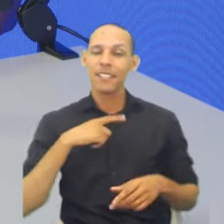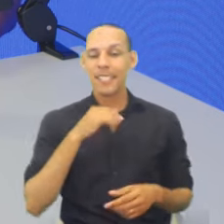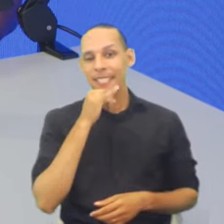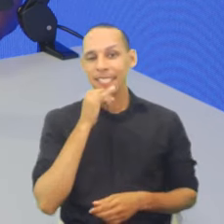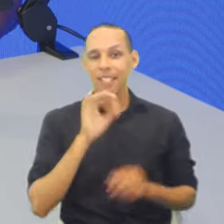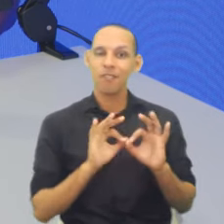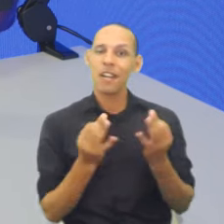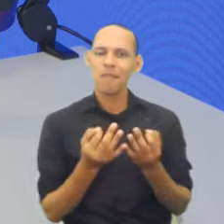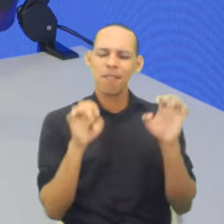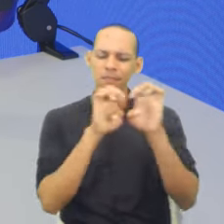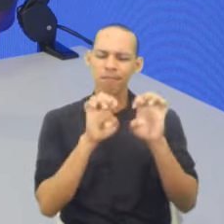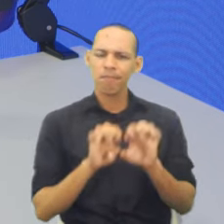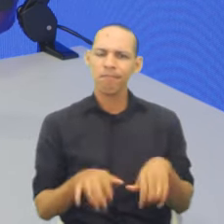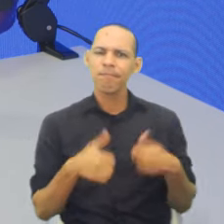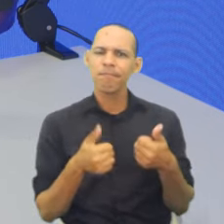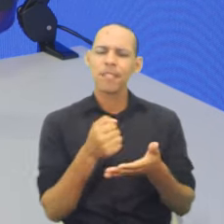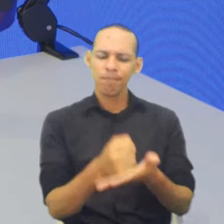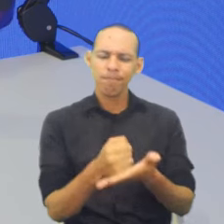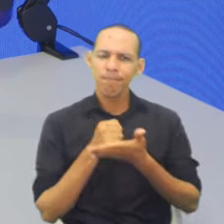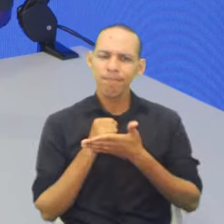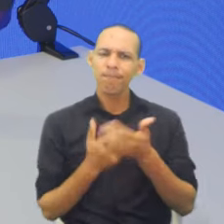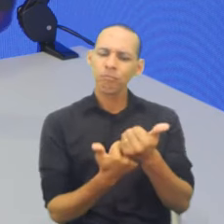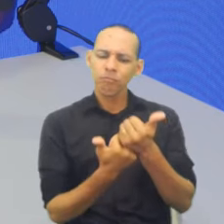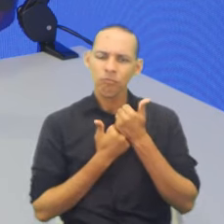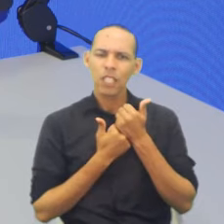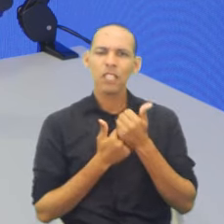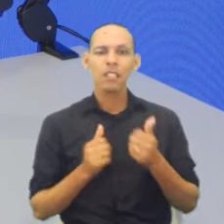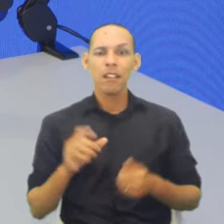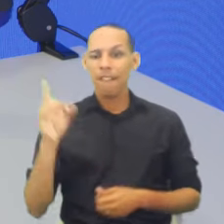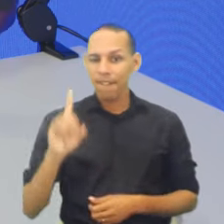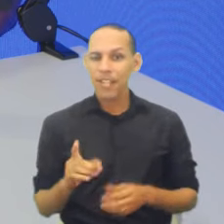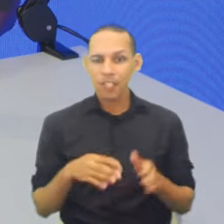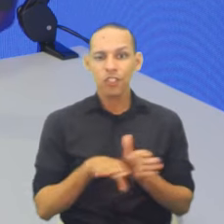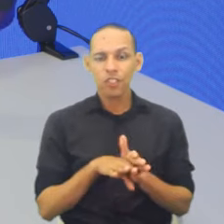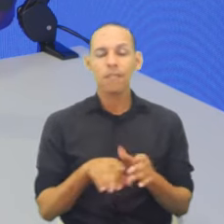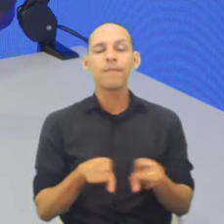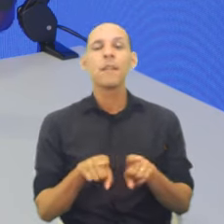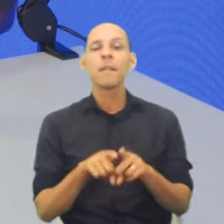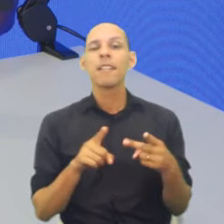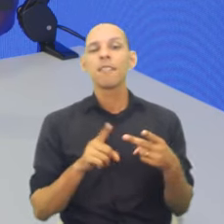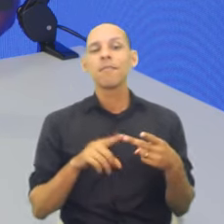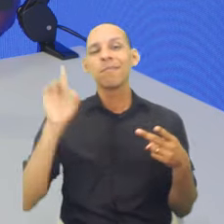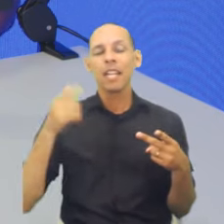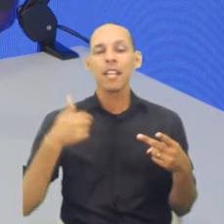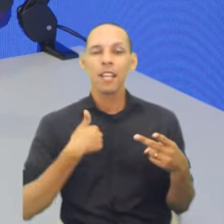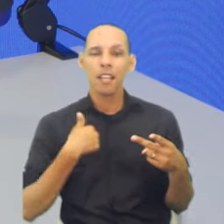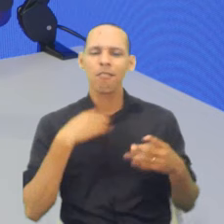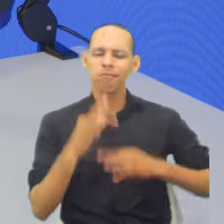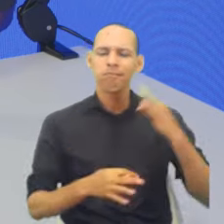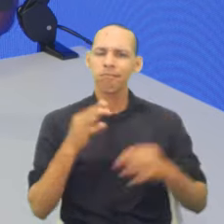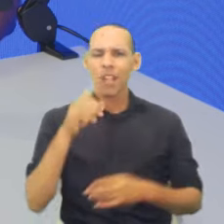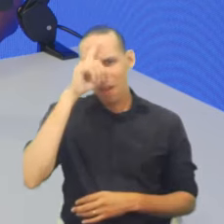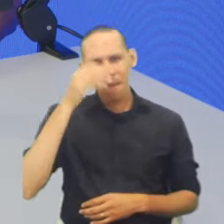família muito estruturada e que me deu super suporte e apoio quando a deficiência chegou eu tenho privilégio de ter feito tratamento nos melhores